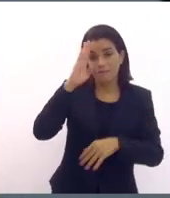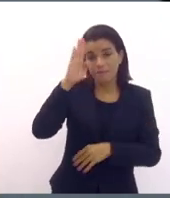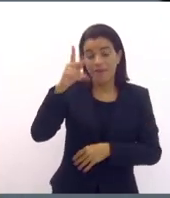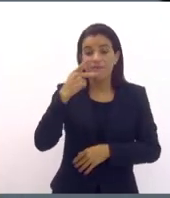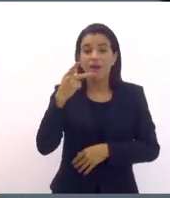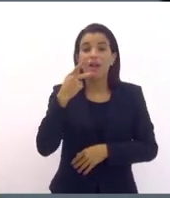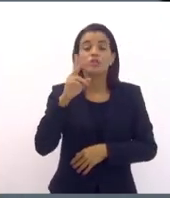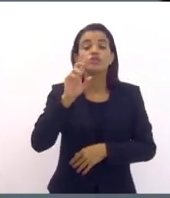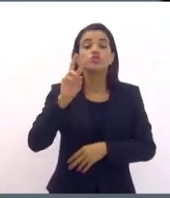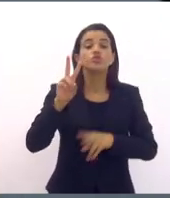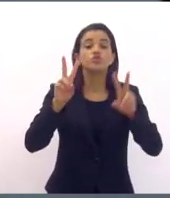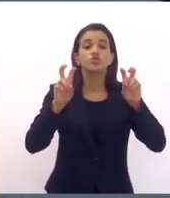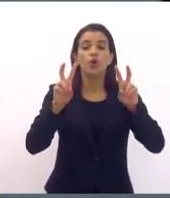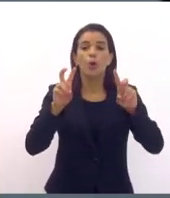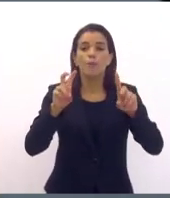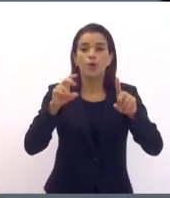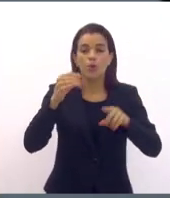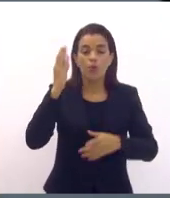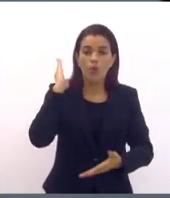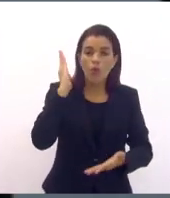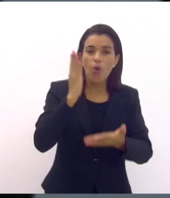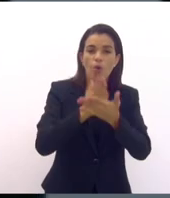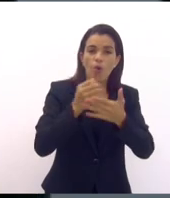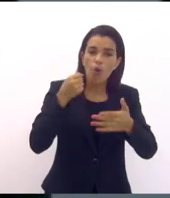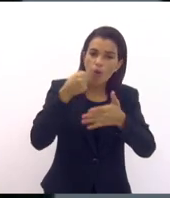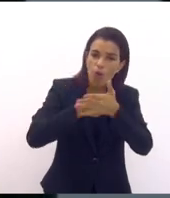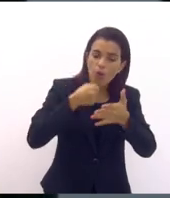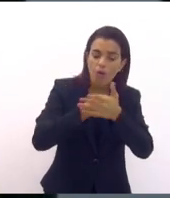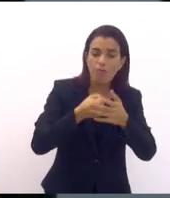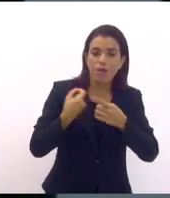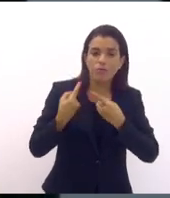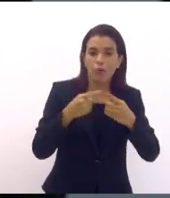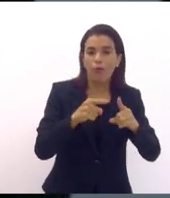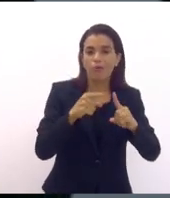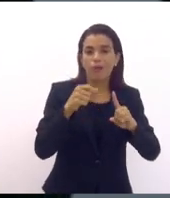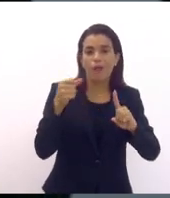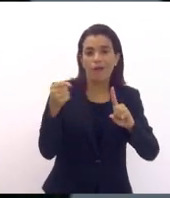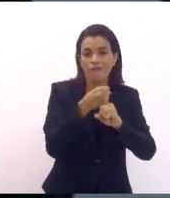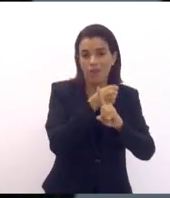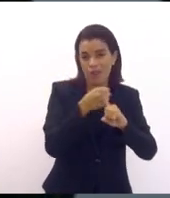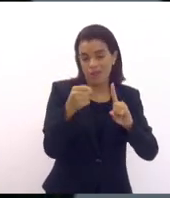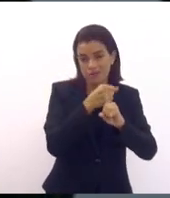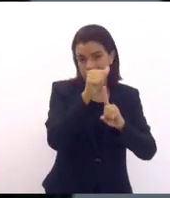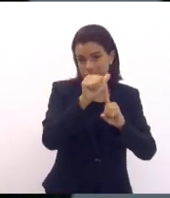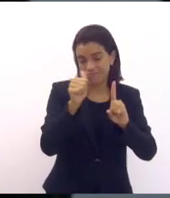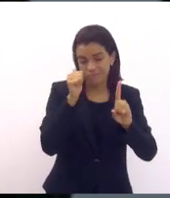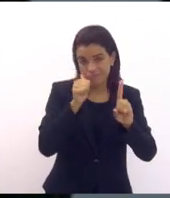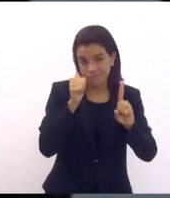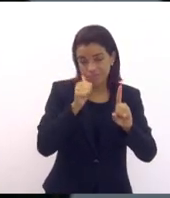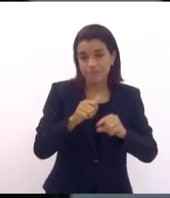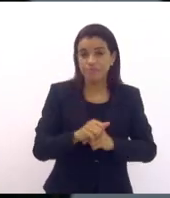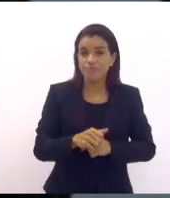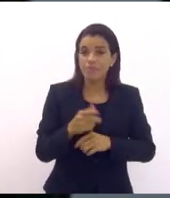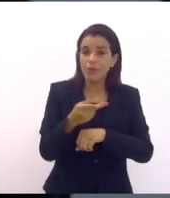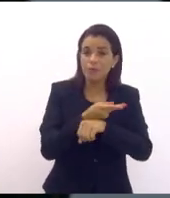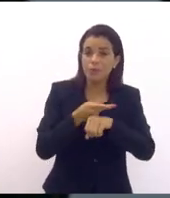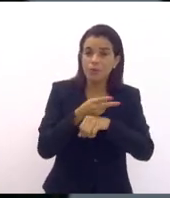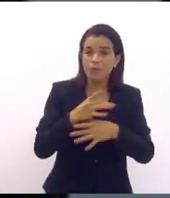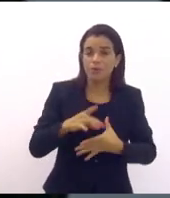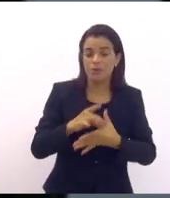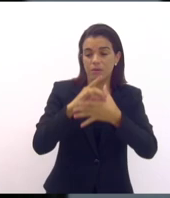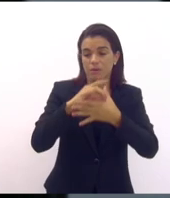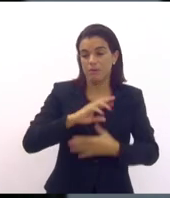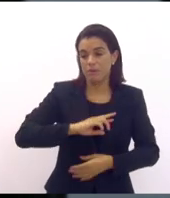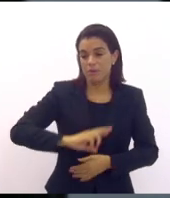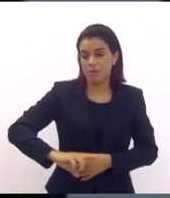enfrentamento à violência contra a mulher porque muitas né a partir do seu ato de de fé busca justamente sua liderança religiosa para pedir o